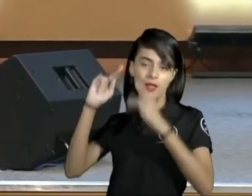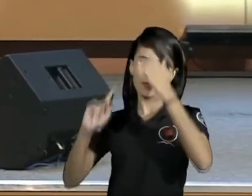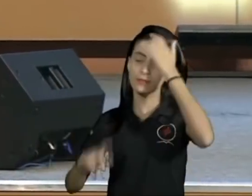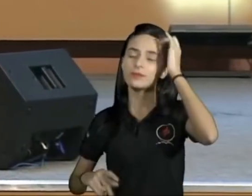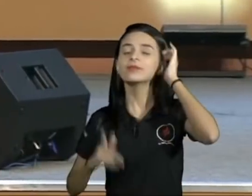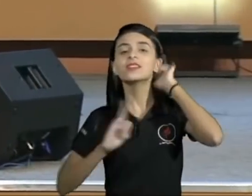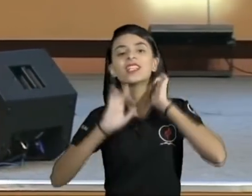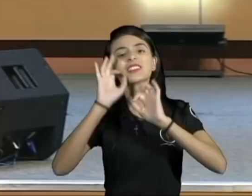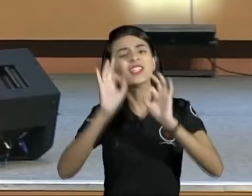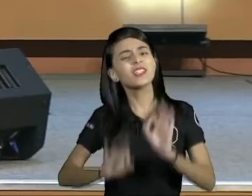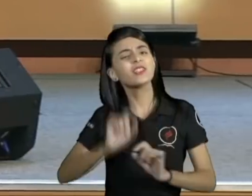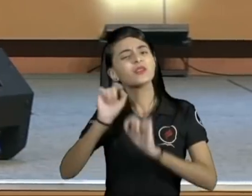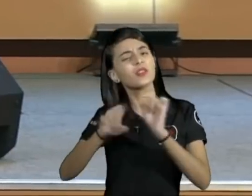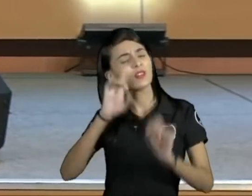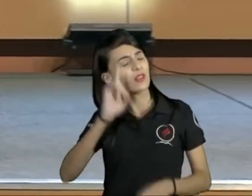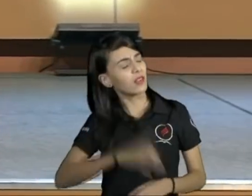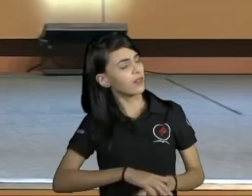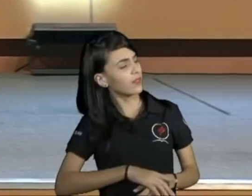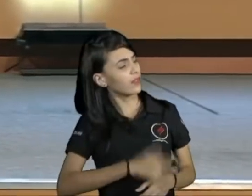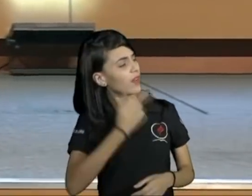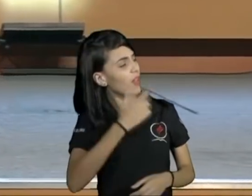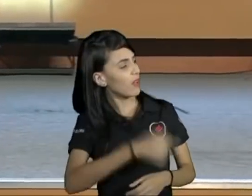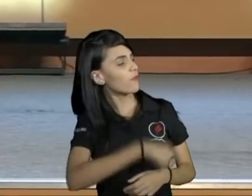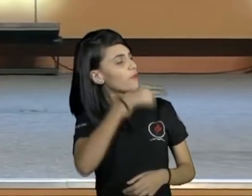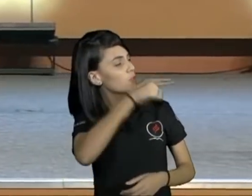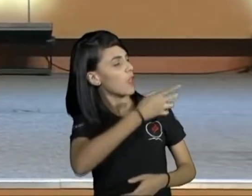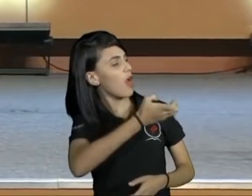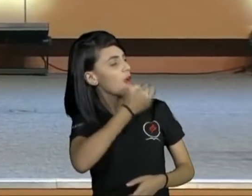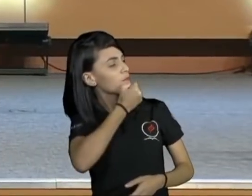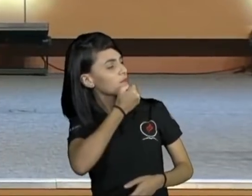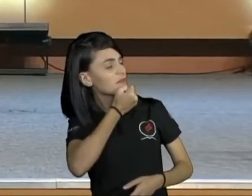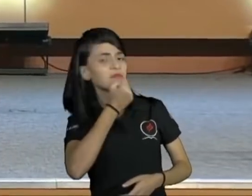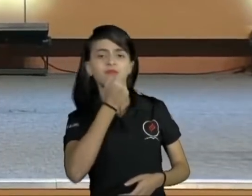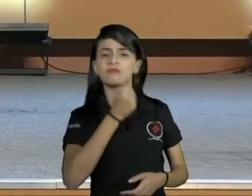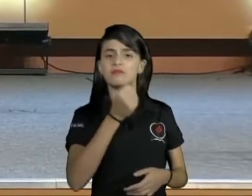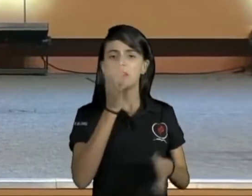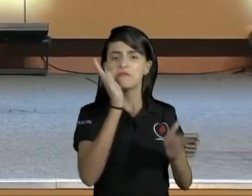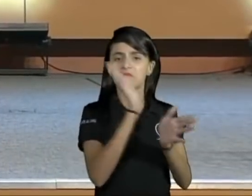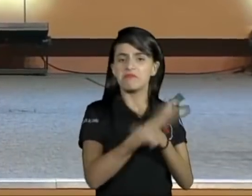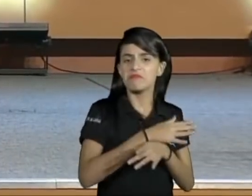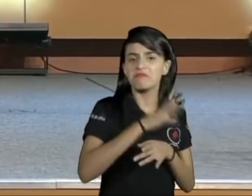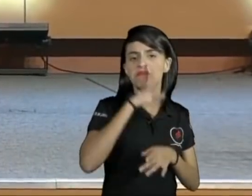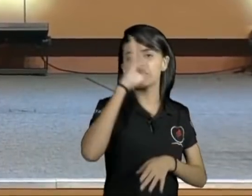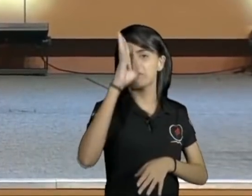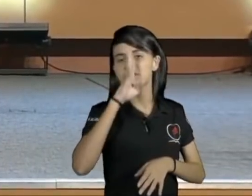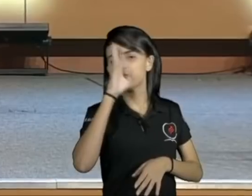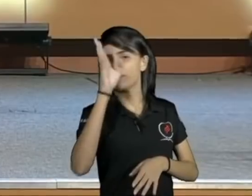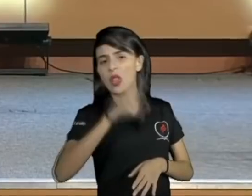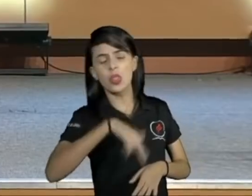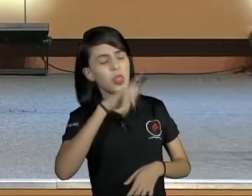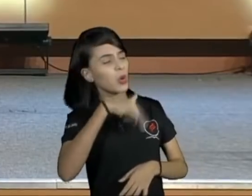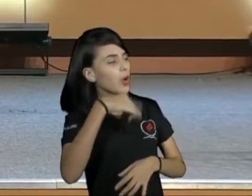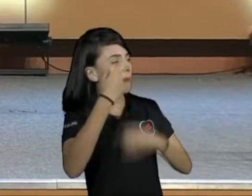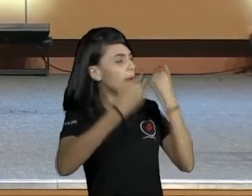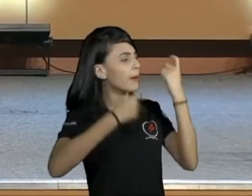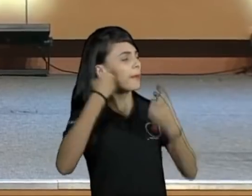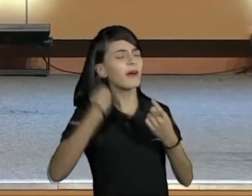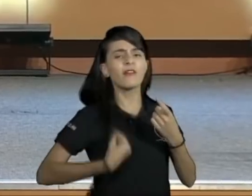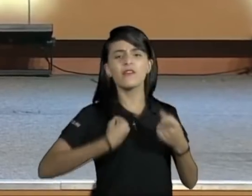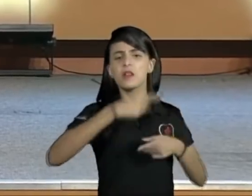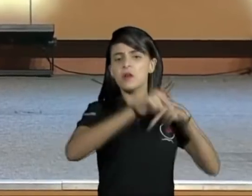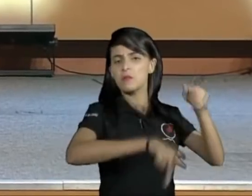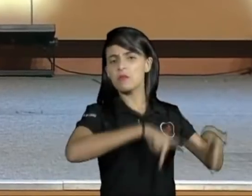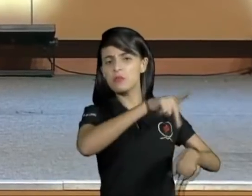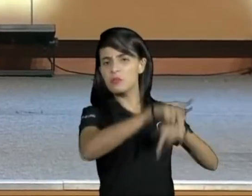e eu garanto que Deus não vai dizer para mim você foi um negligee você nunca se preocupou com a